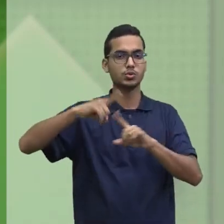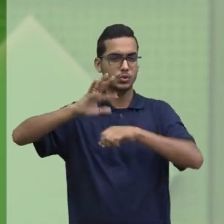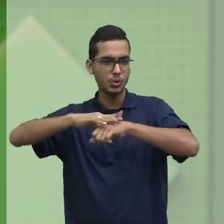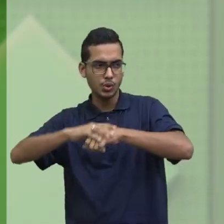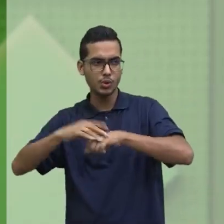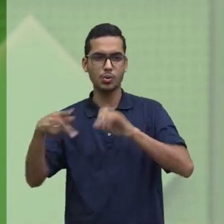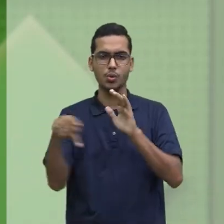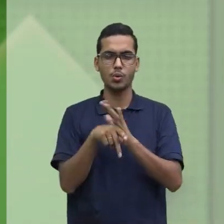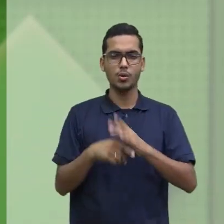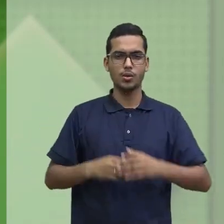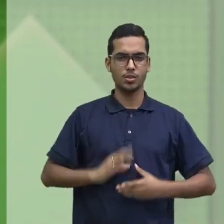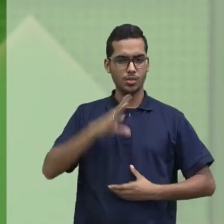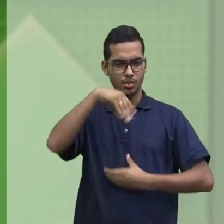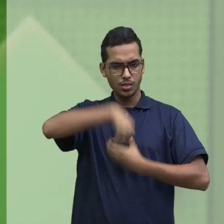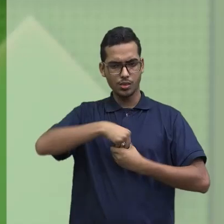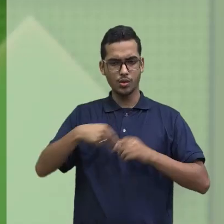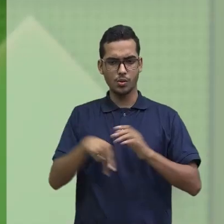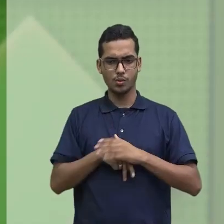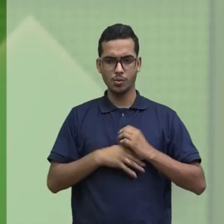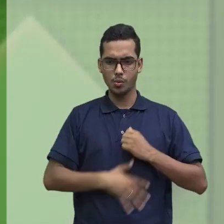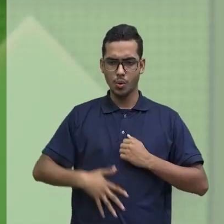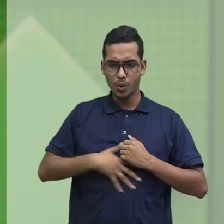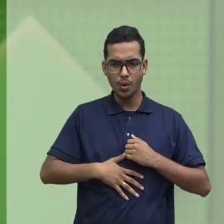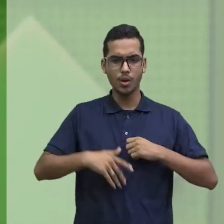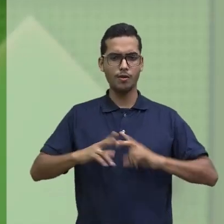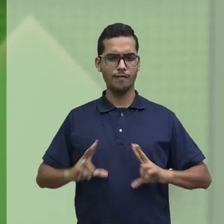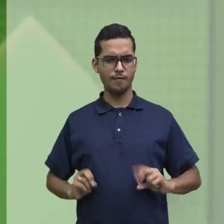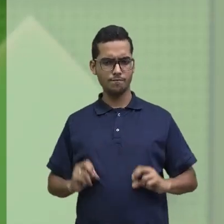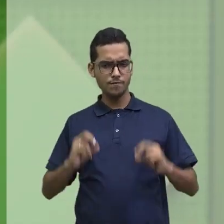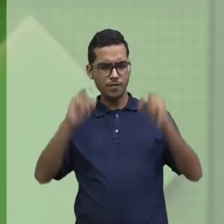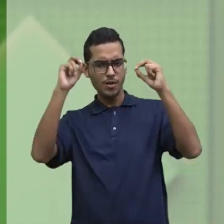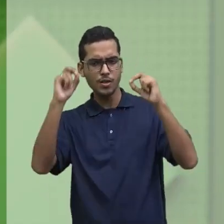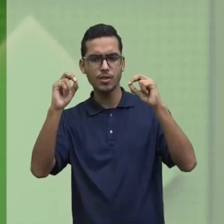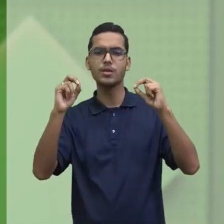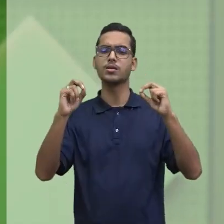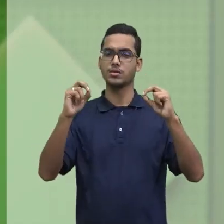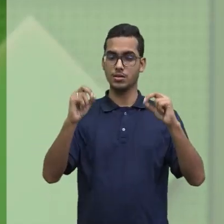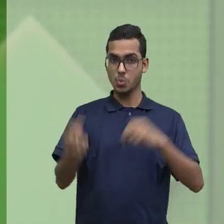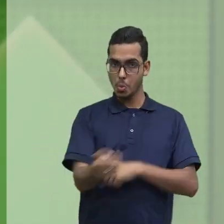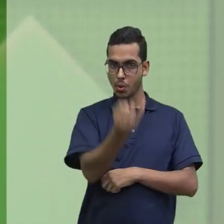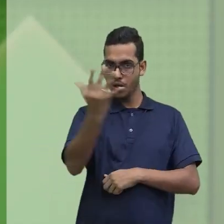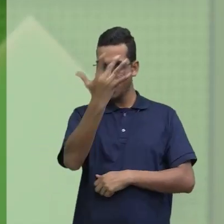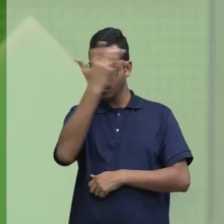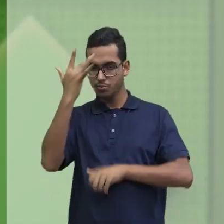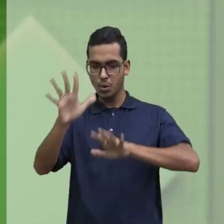no intestino, câncer no estômago, porque esses alimentos, eles trazem essas